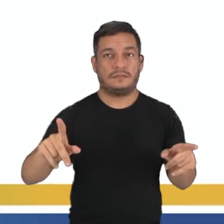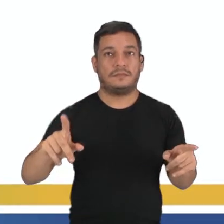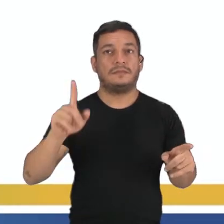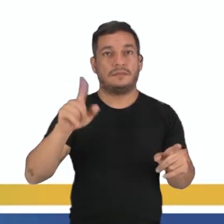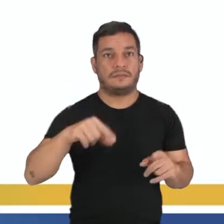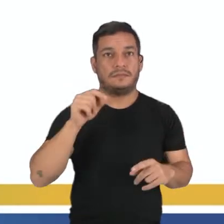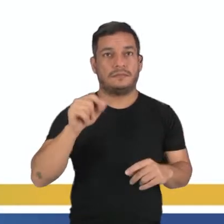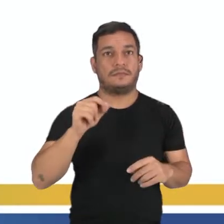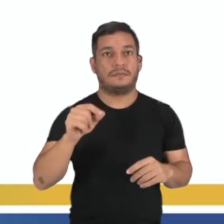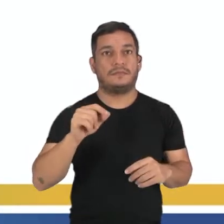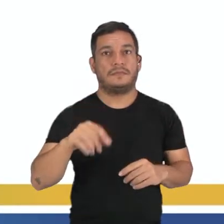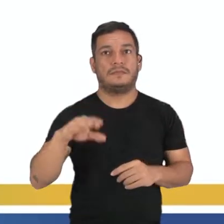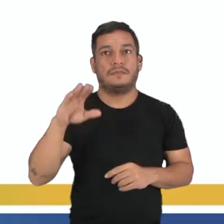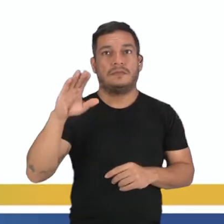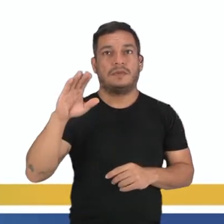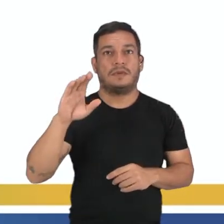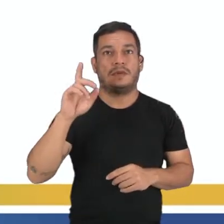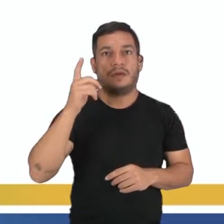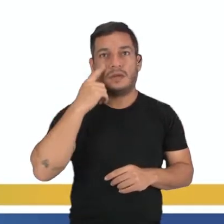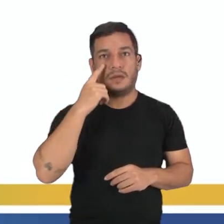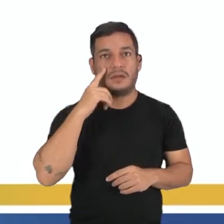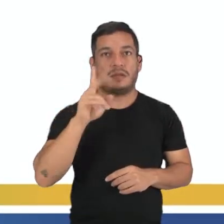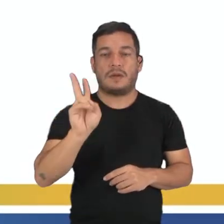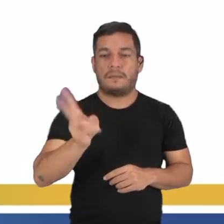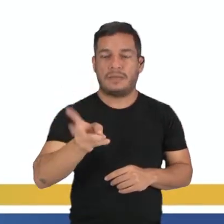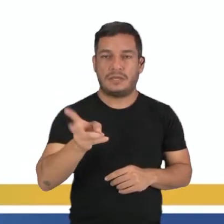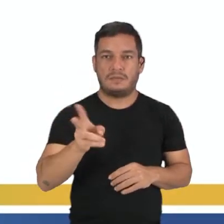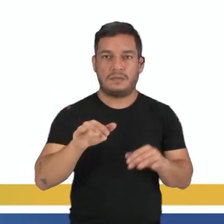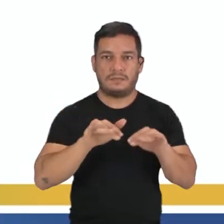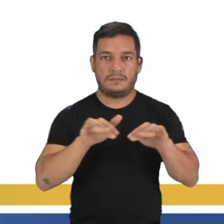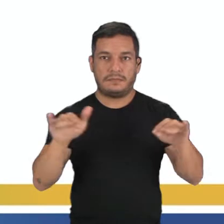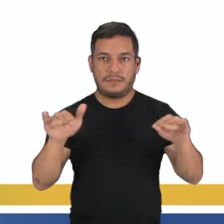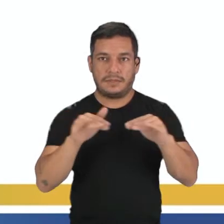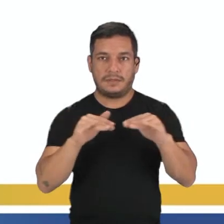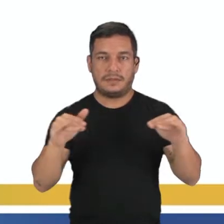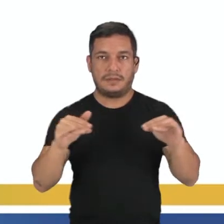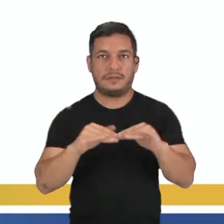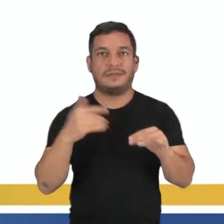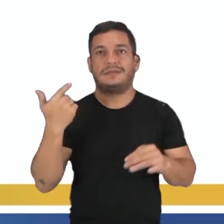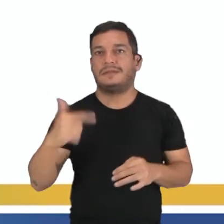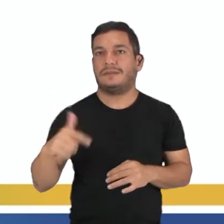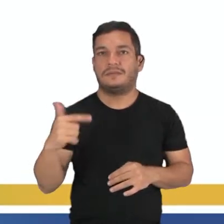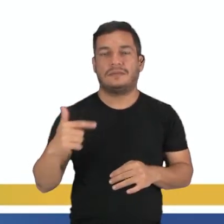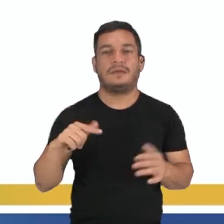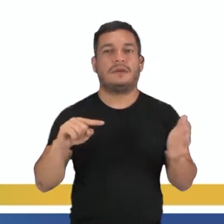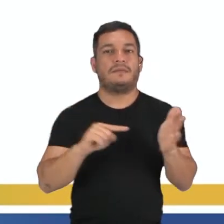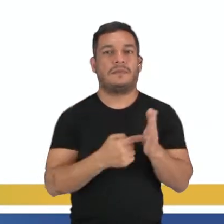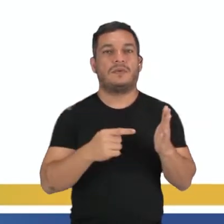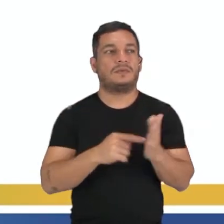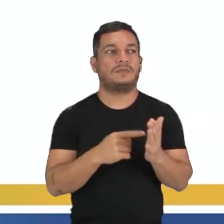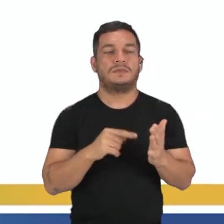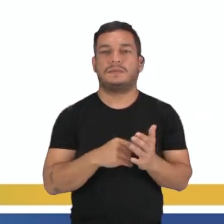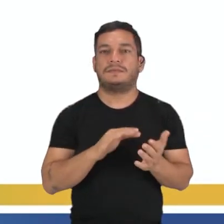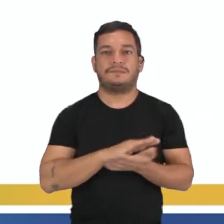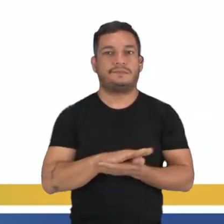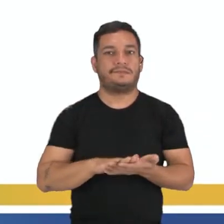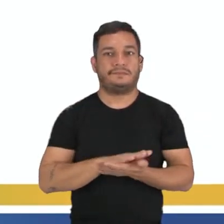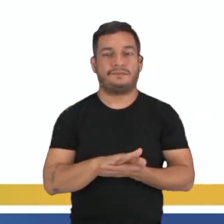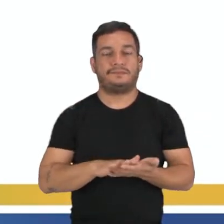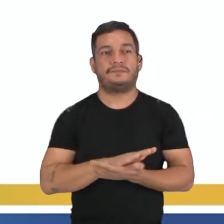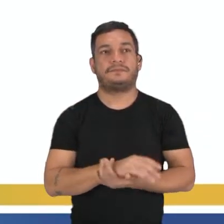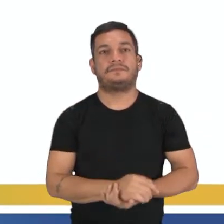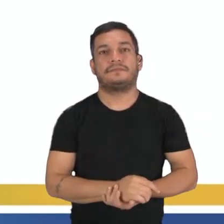retas, coplanares, que estão sobre o mesmo plano aí, e não possuem pontos nenhum, pontos em